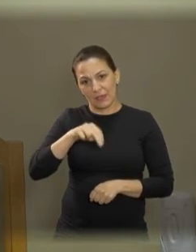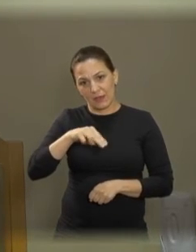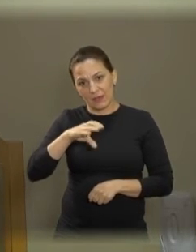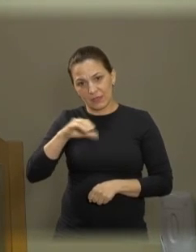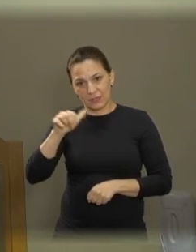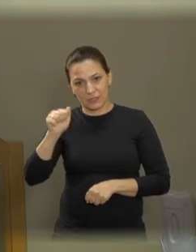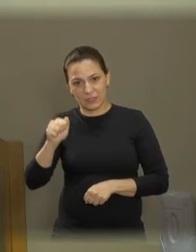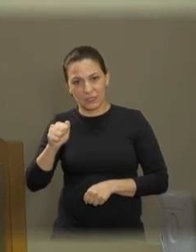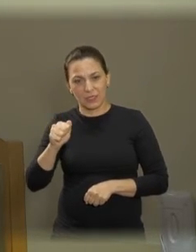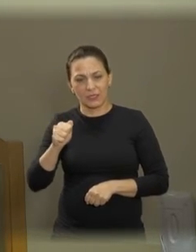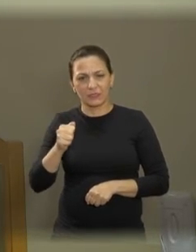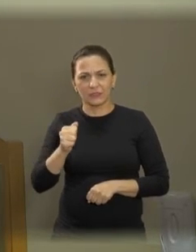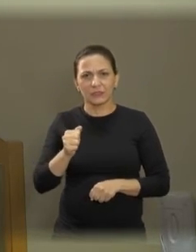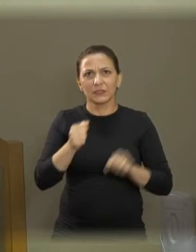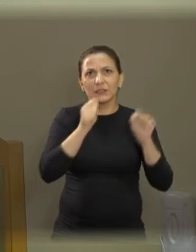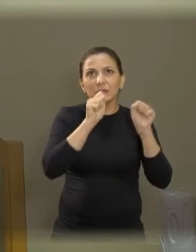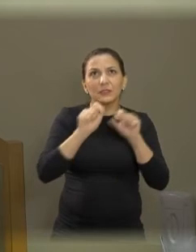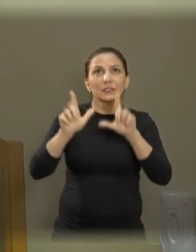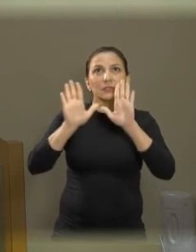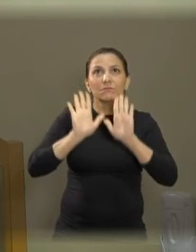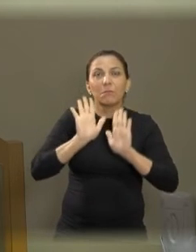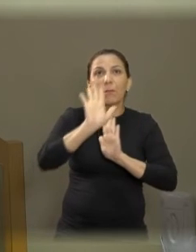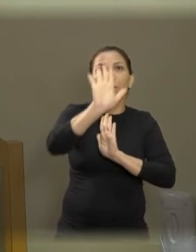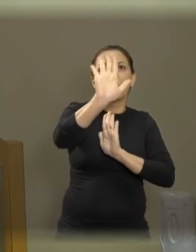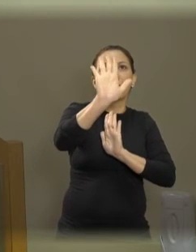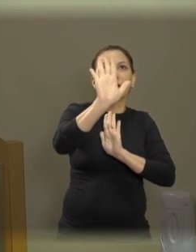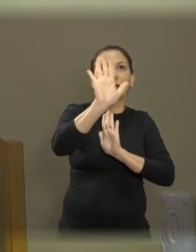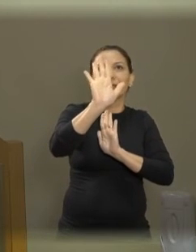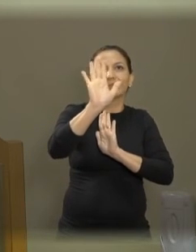aula decepcionado. Não era aquilo que eu queria fazer.